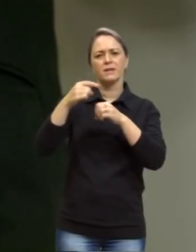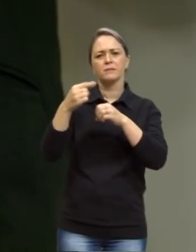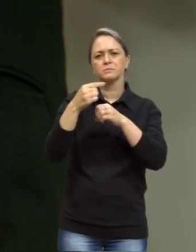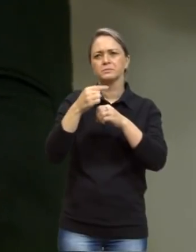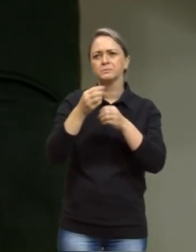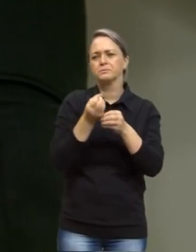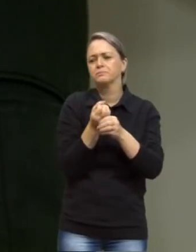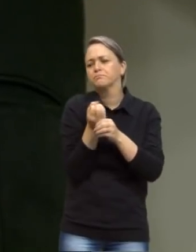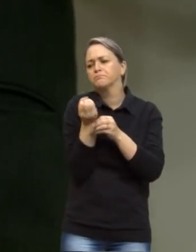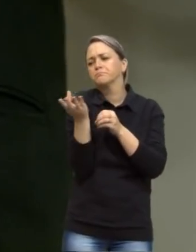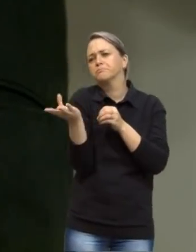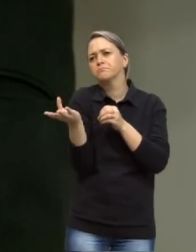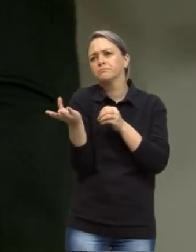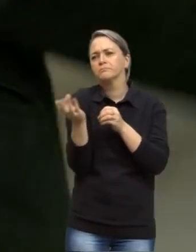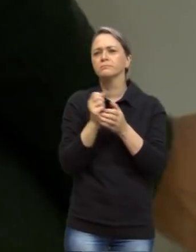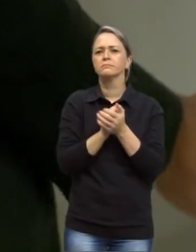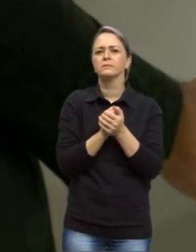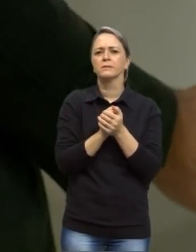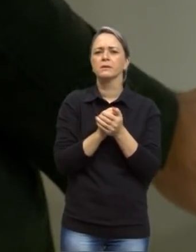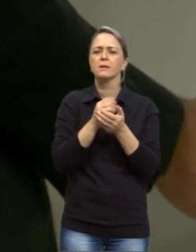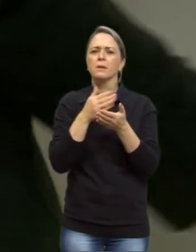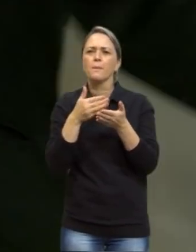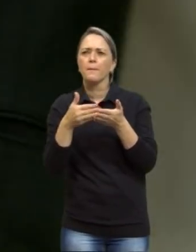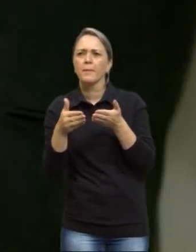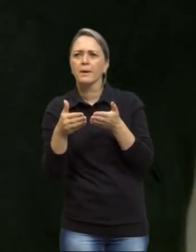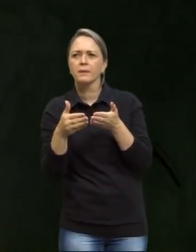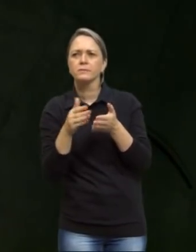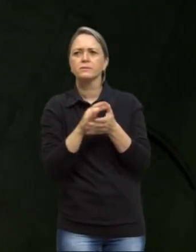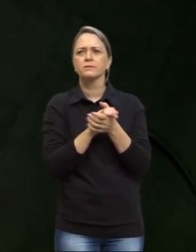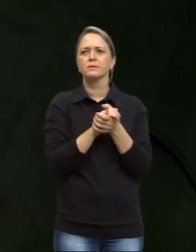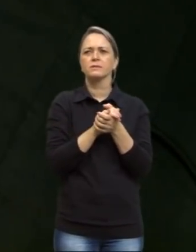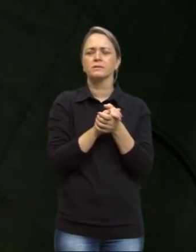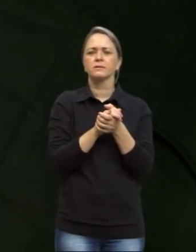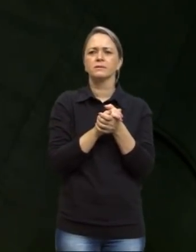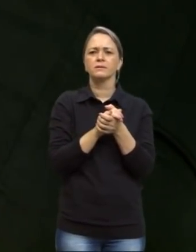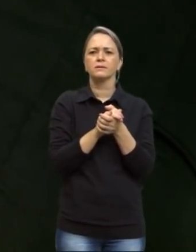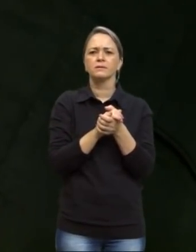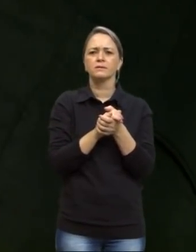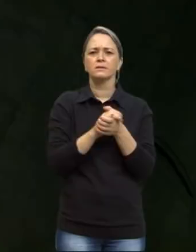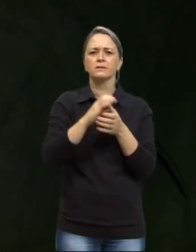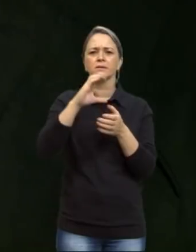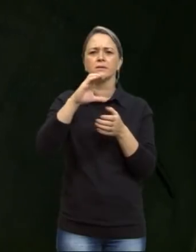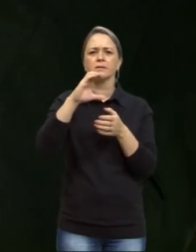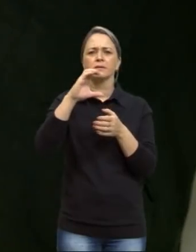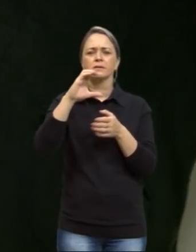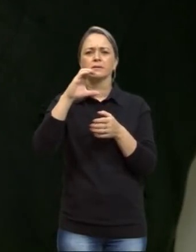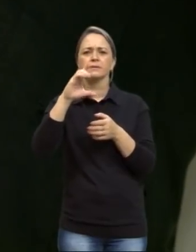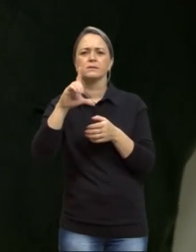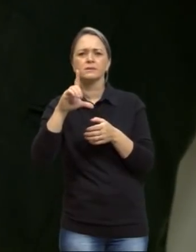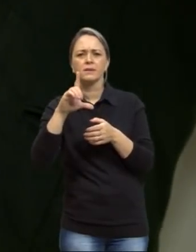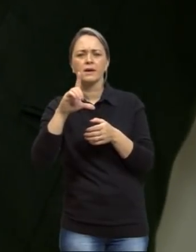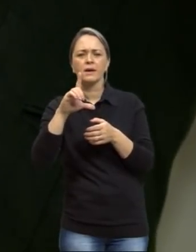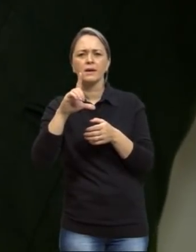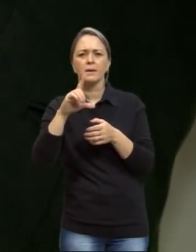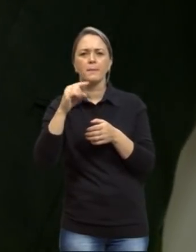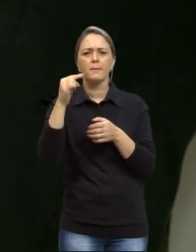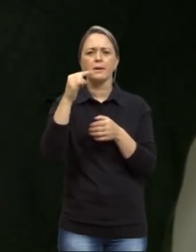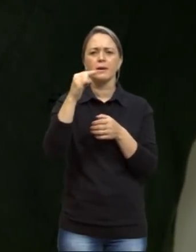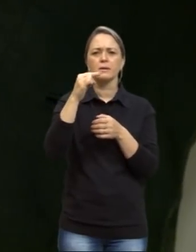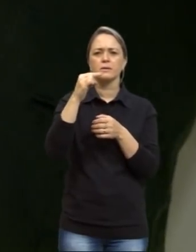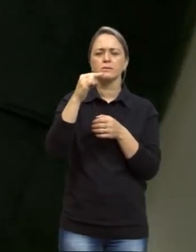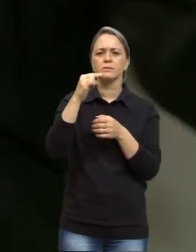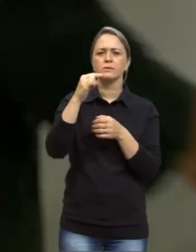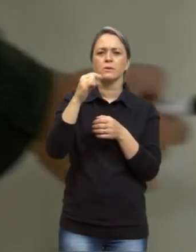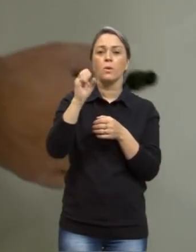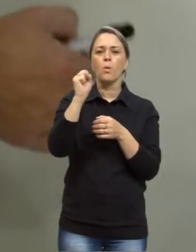elétron da camada de valência ele perde cl - com seus oito elétrons